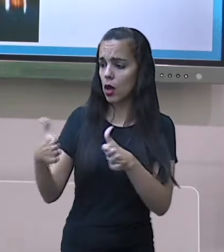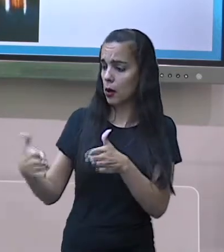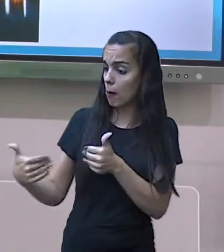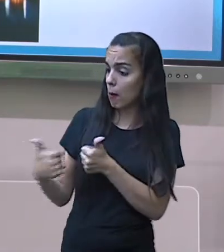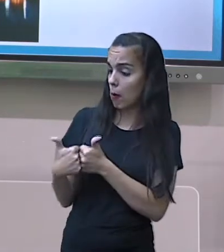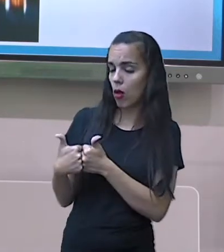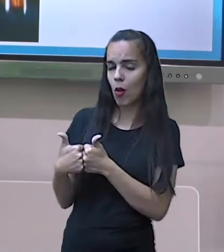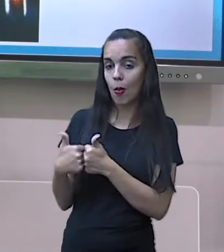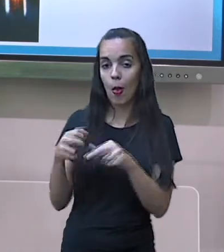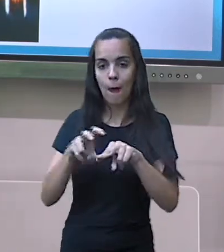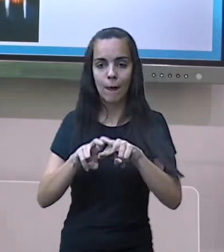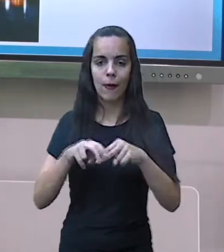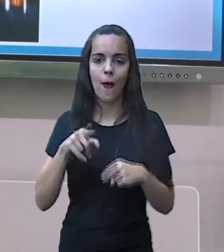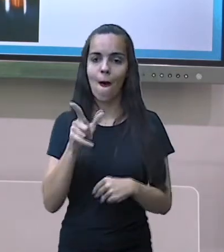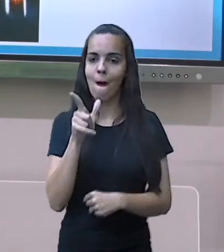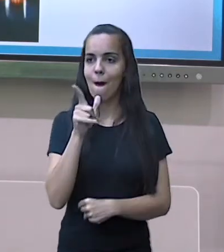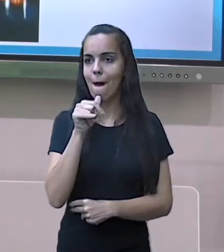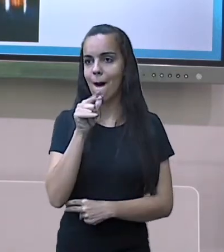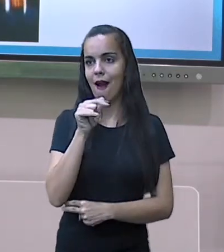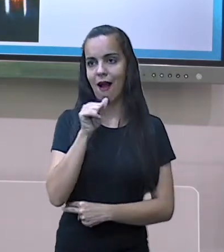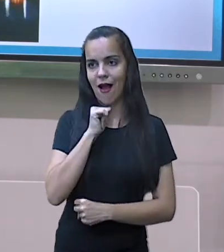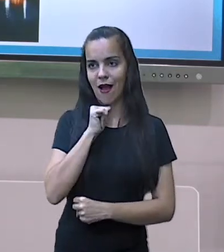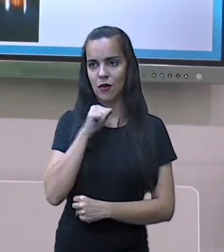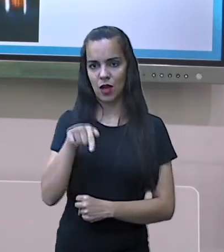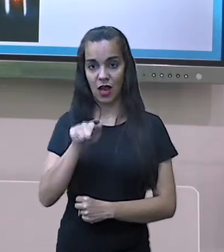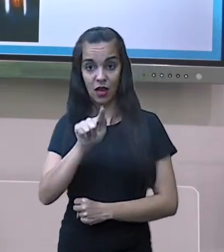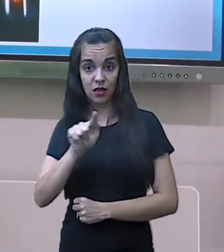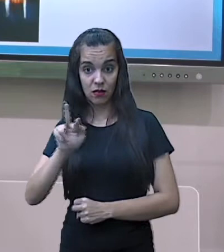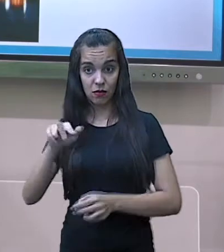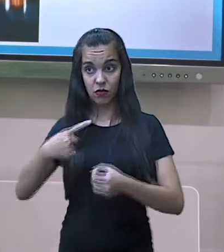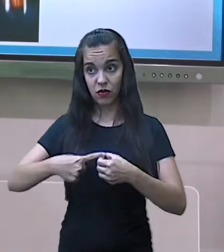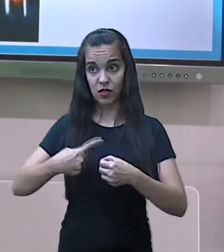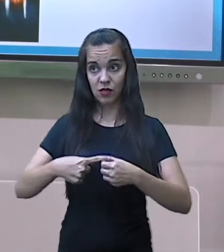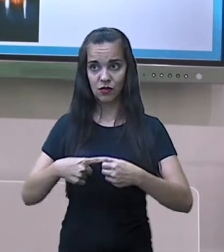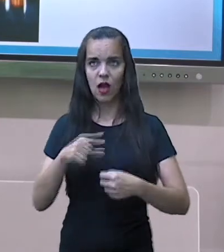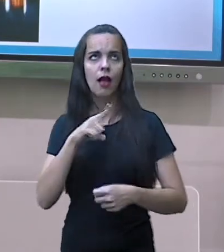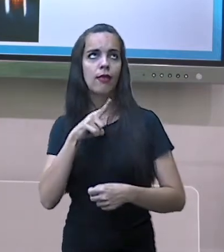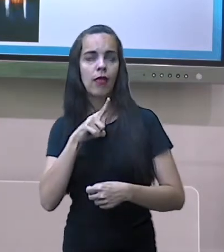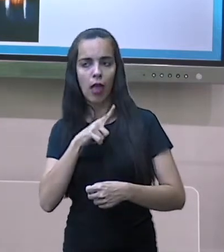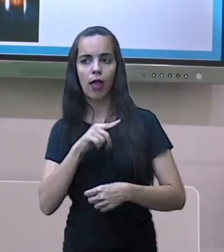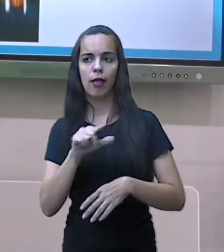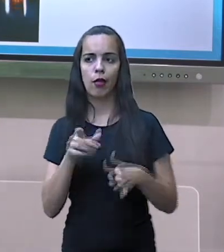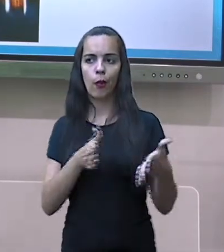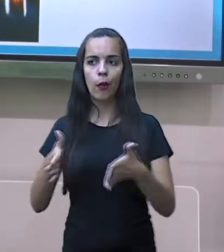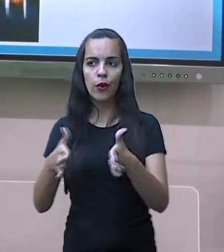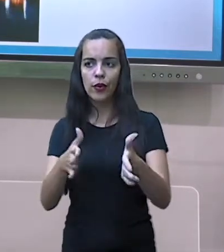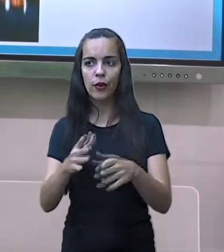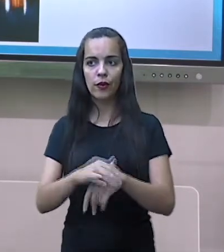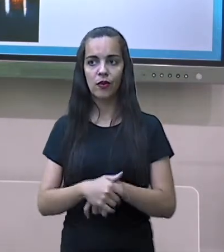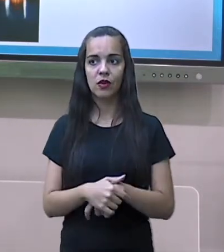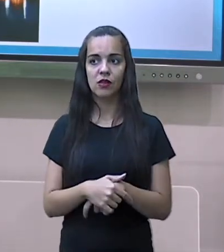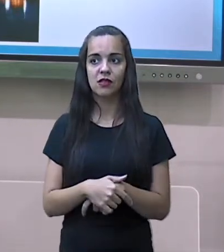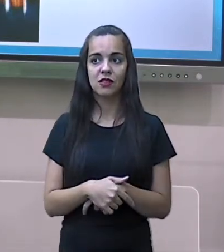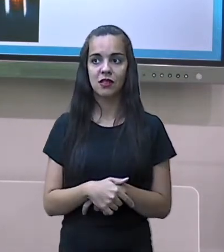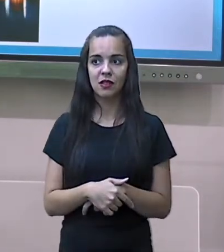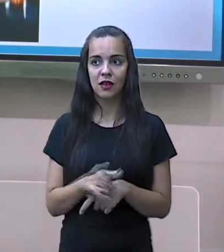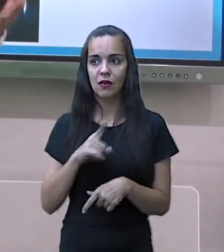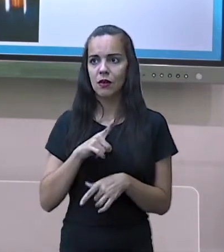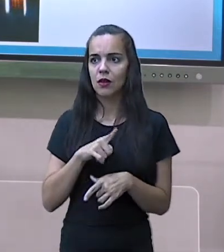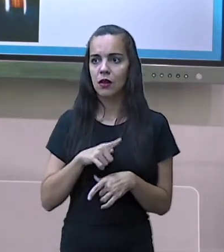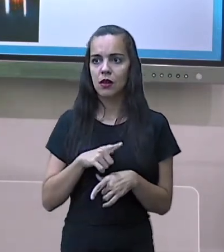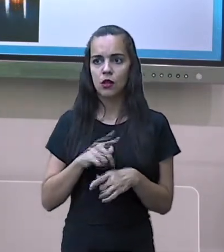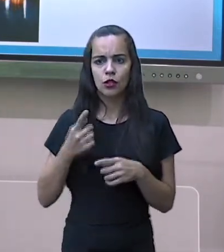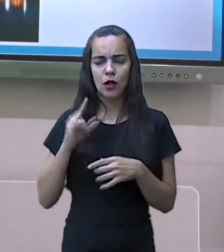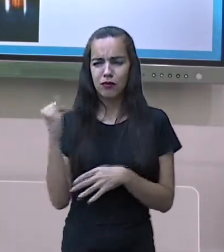água. Governador Valadares, por exemplo, tem um rio de